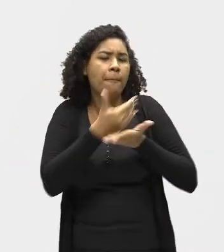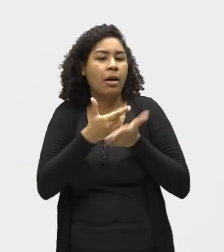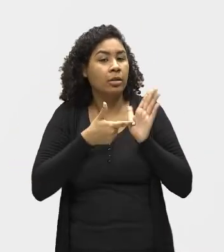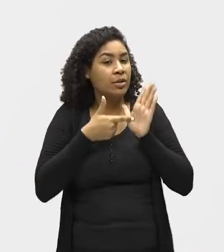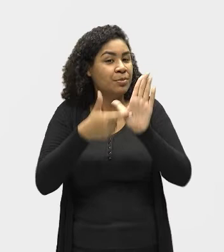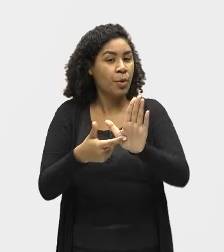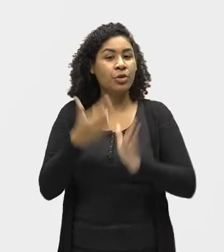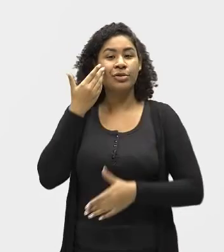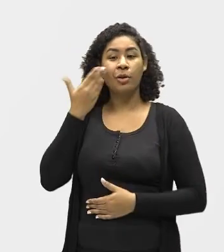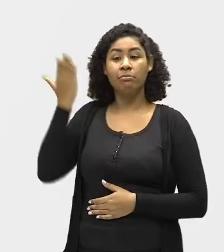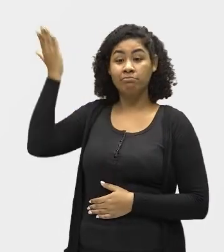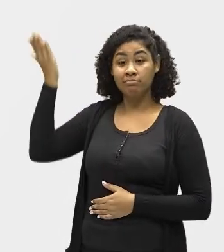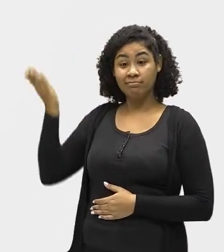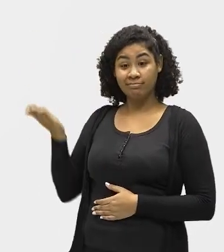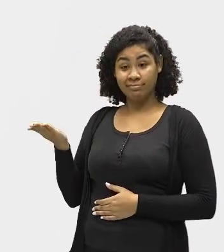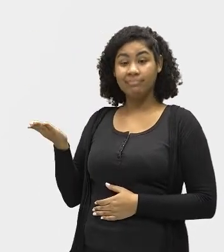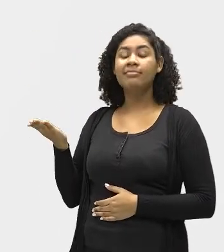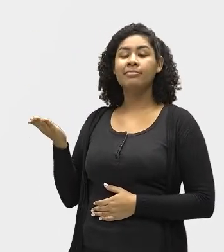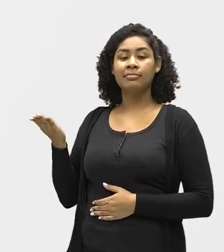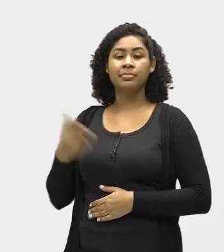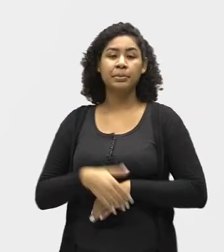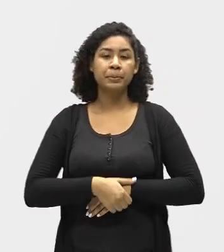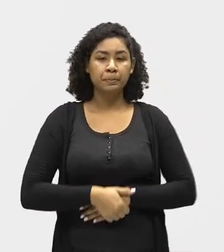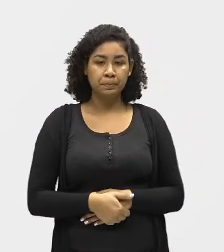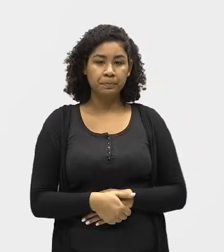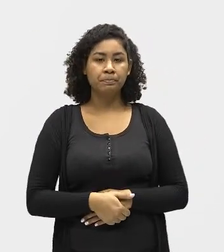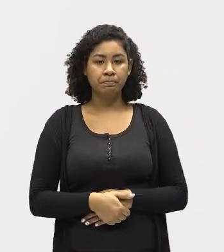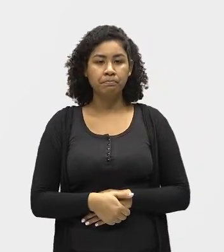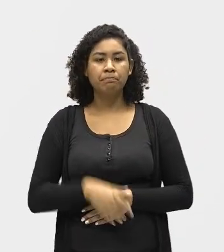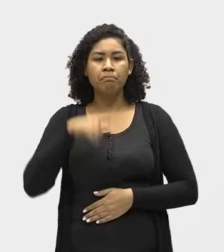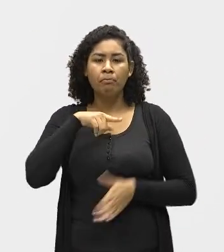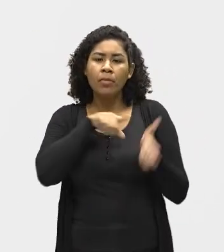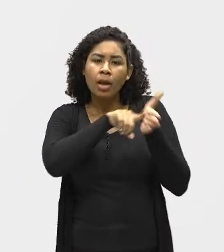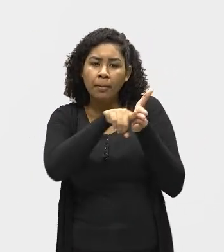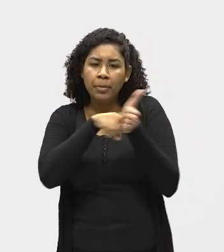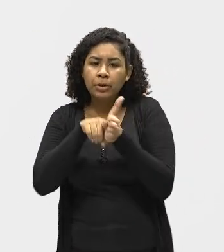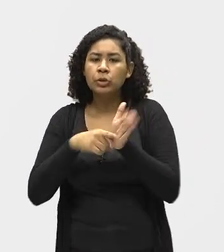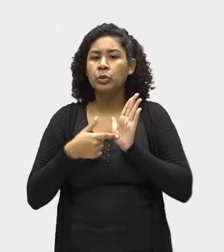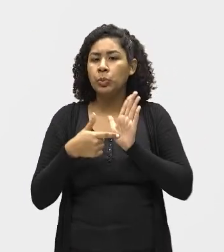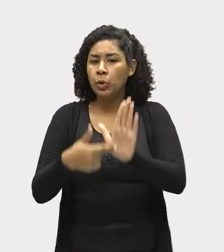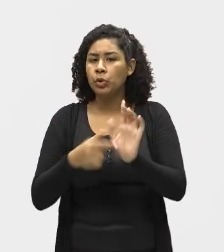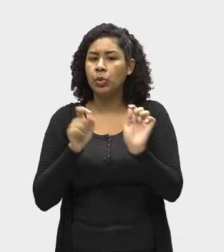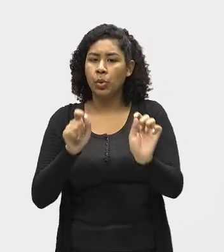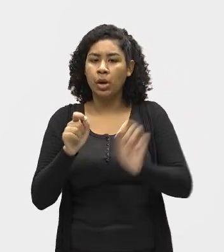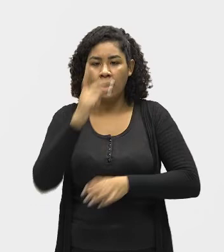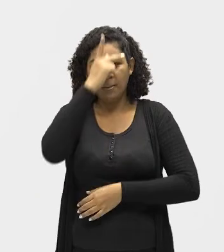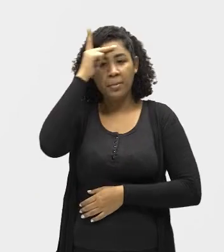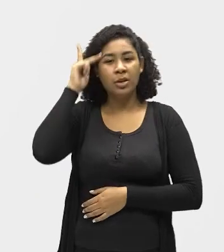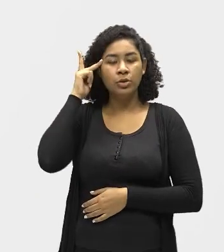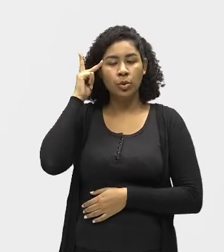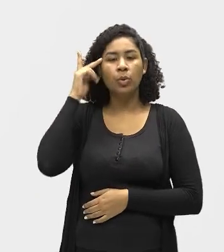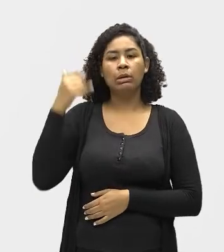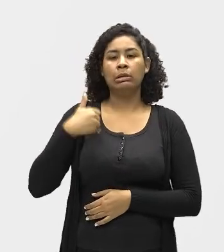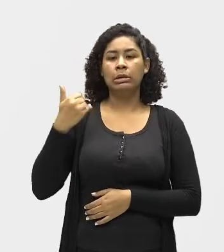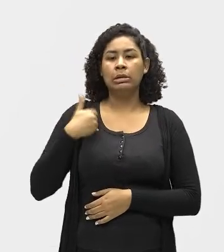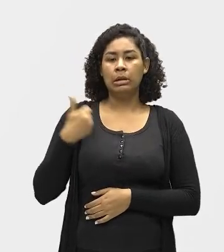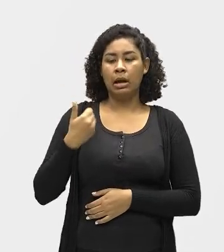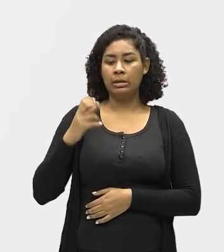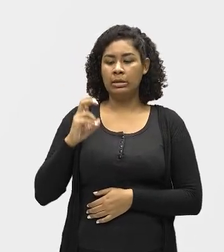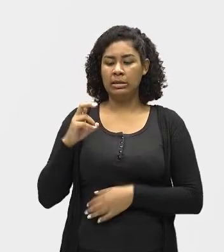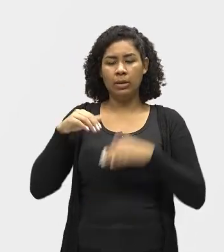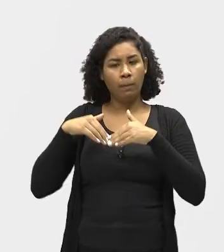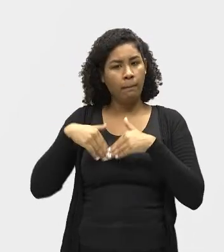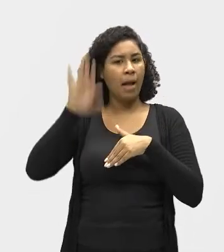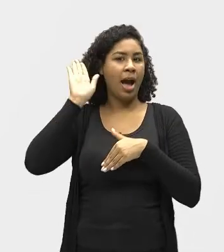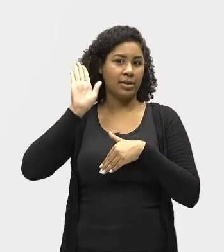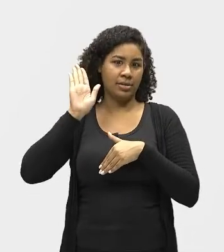de Geografia e Estatística. De acordo com o censo que leva em consideração pessoas com mais de 5 anos de idade, preste atenção